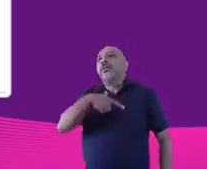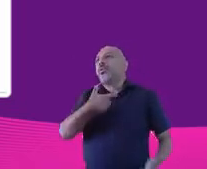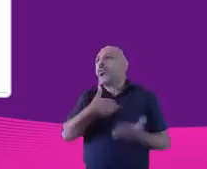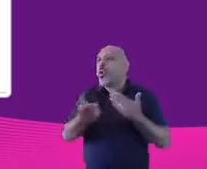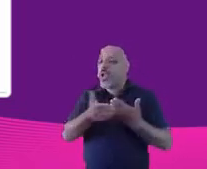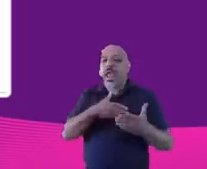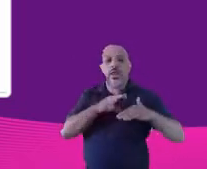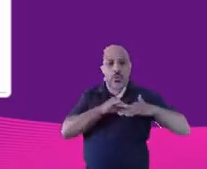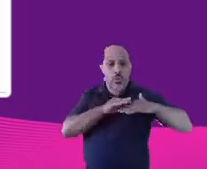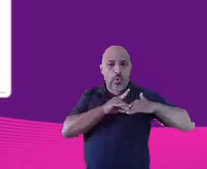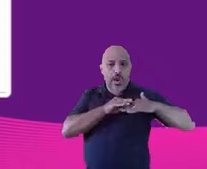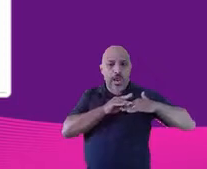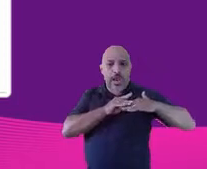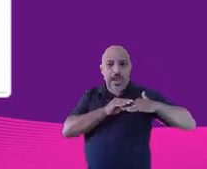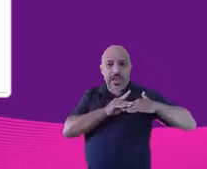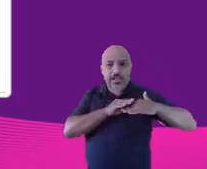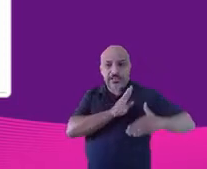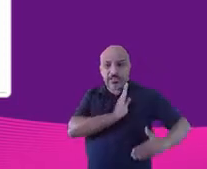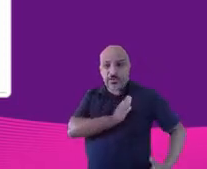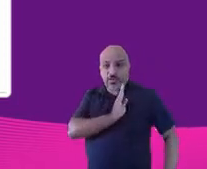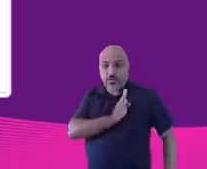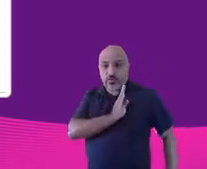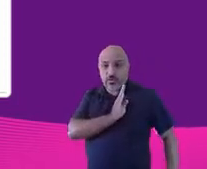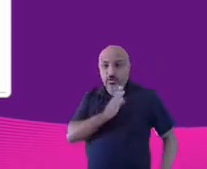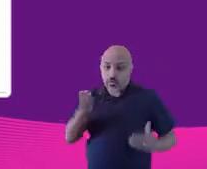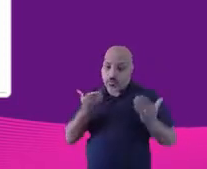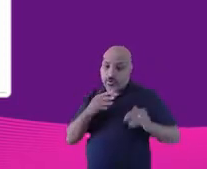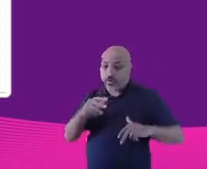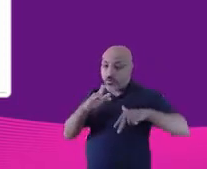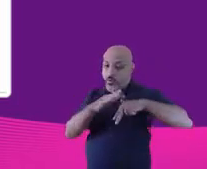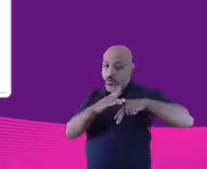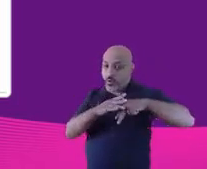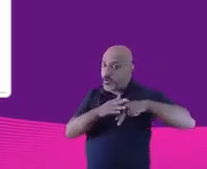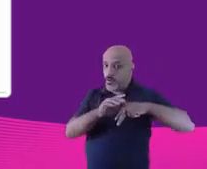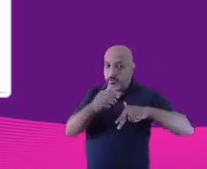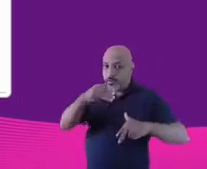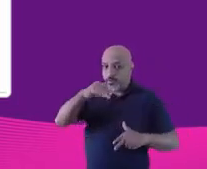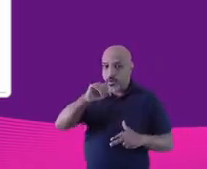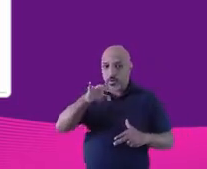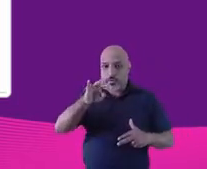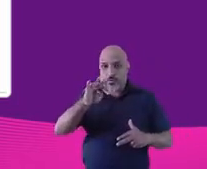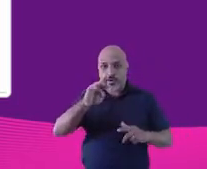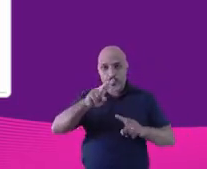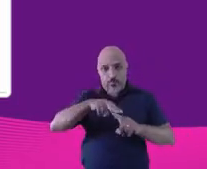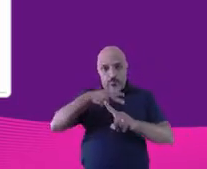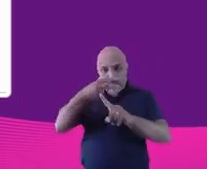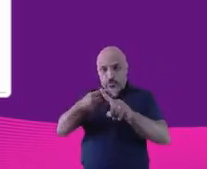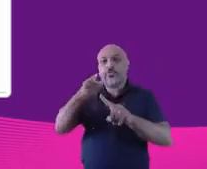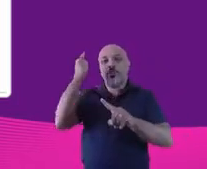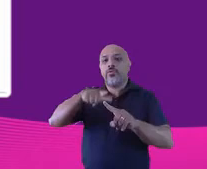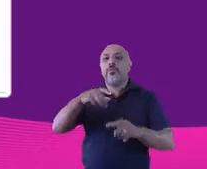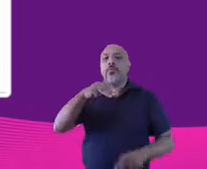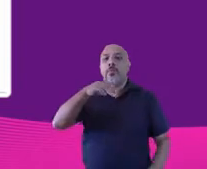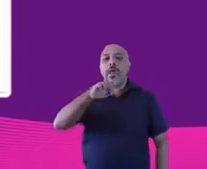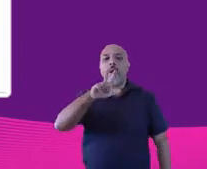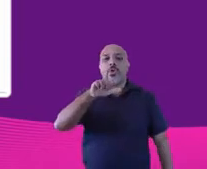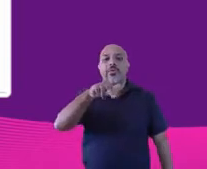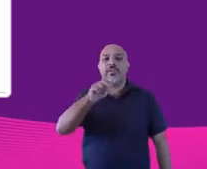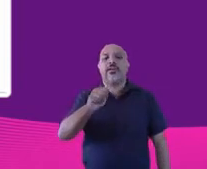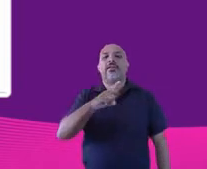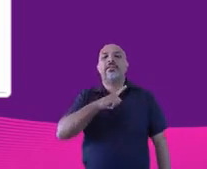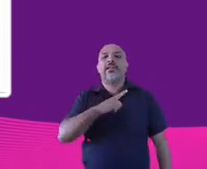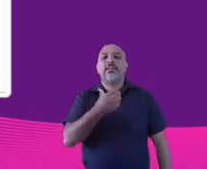cardíaca, comparado com um paciente que não tem mieloma múltiplo, o paciente de mieloma tem